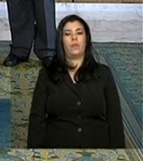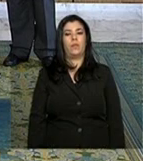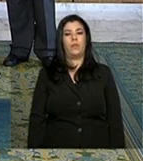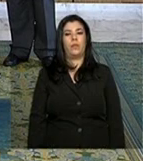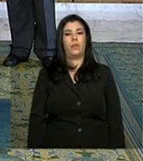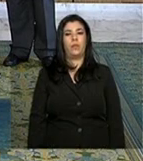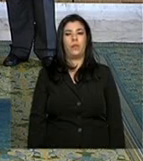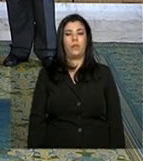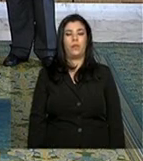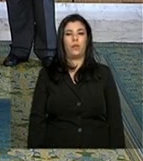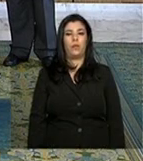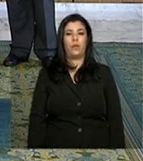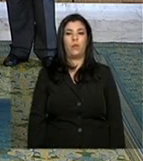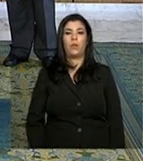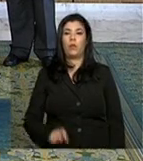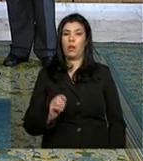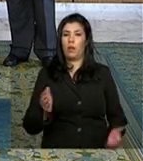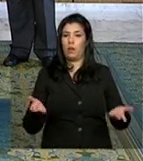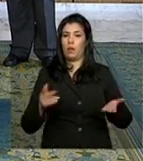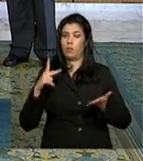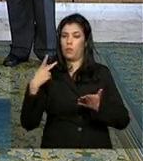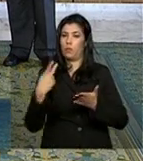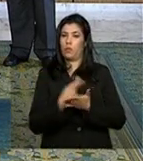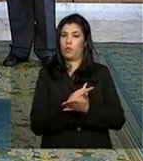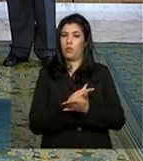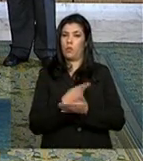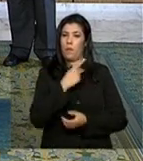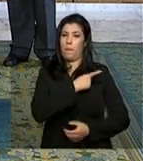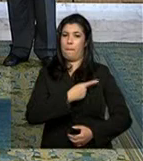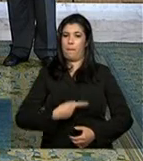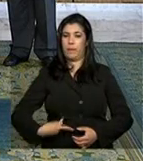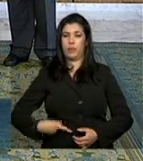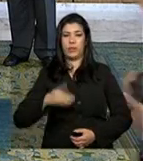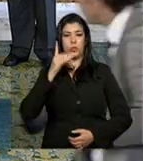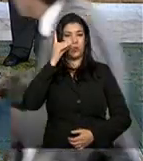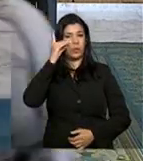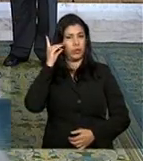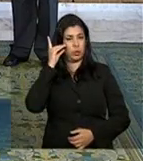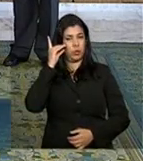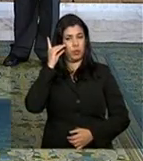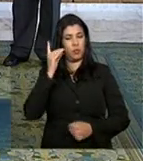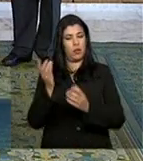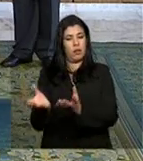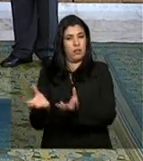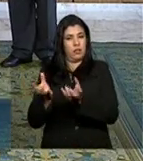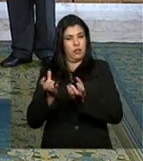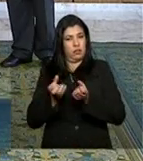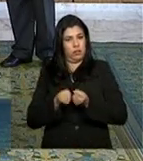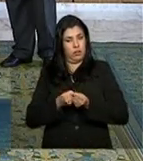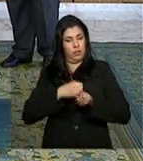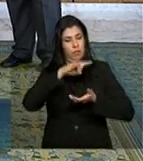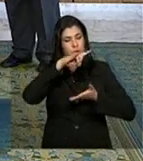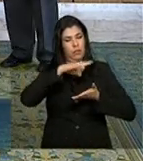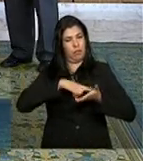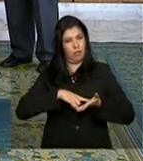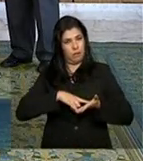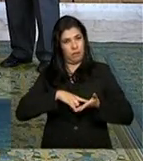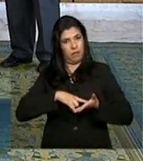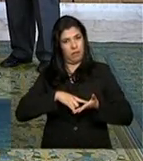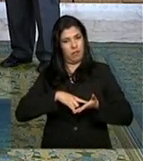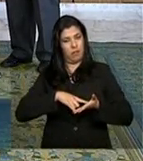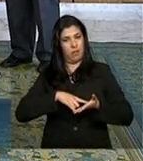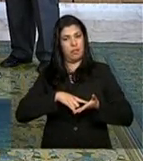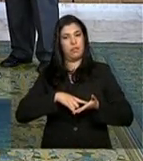Nessa cerimônia, a presidenta recebe as cartas, cumprimenta o embaixador, deseja boas-vindas